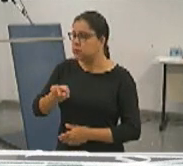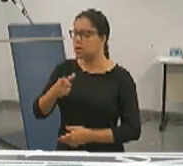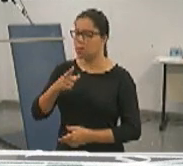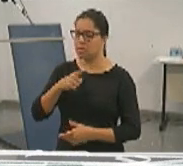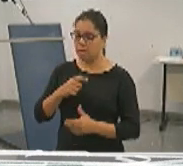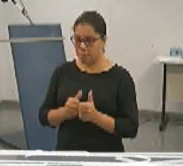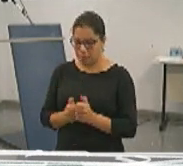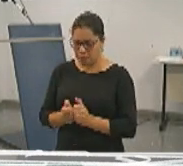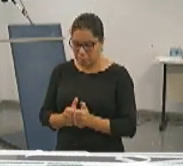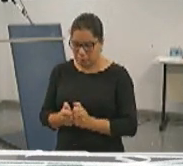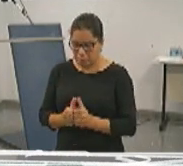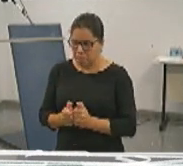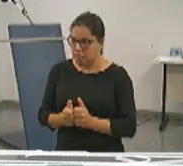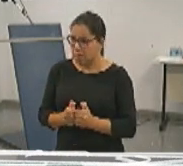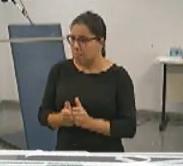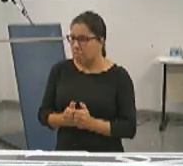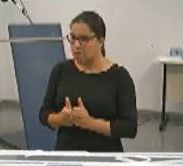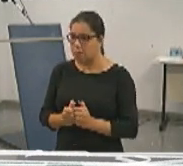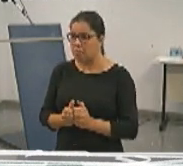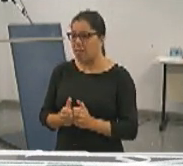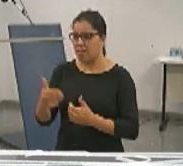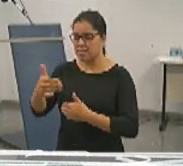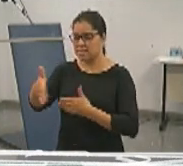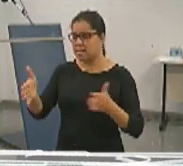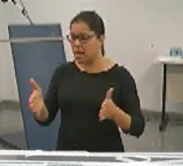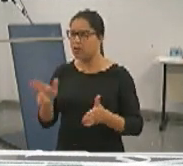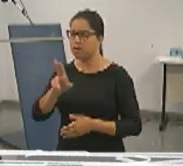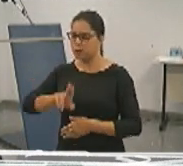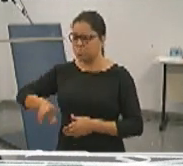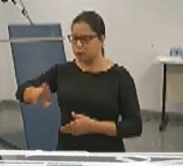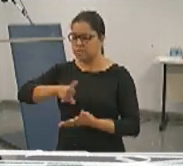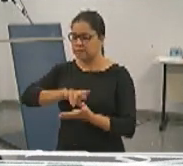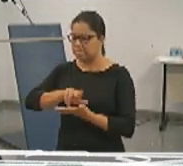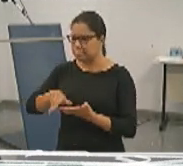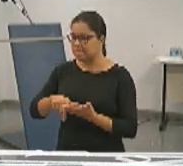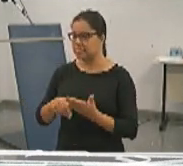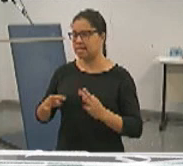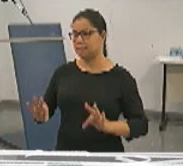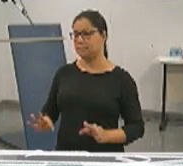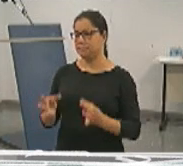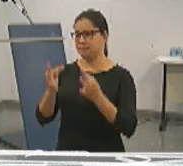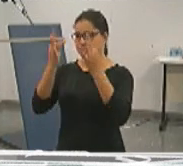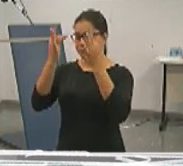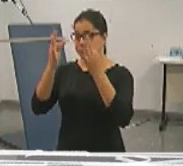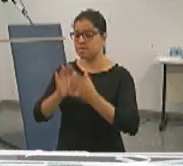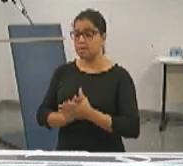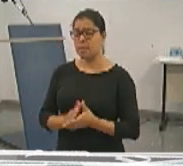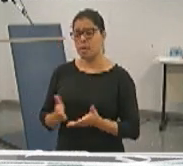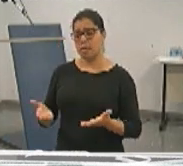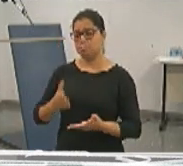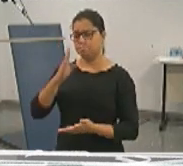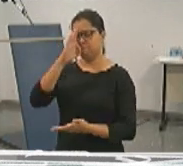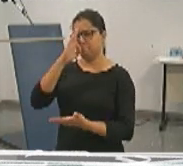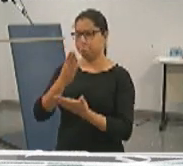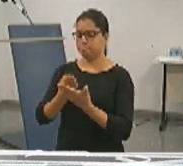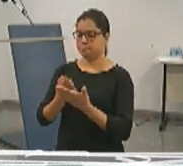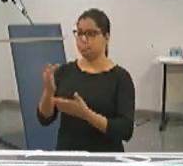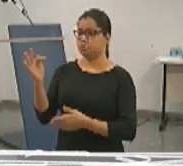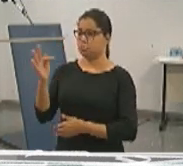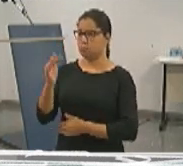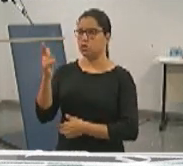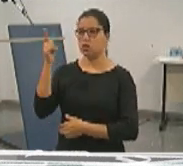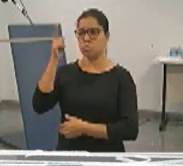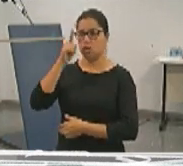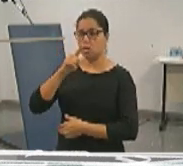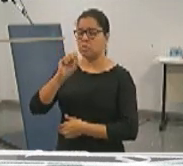smartphone, né? Na minha sala de aula é desse jeito, né? E nós acreditamos muito que a universidade, ela precisa